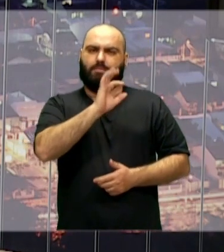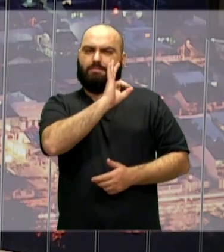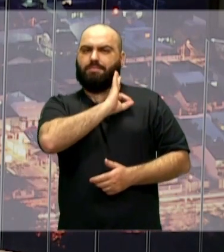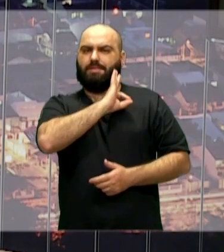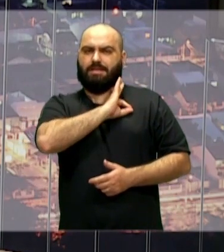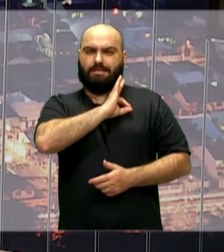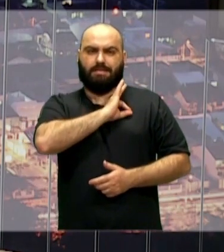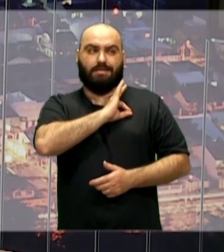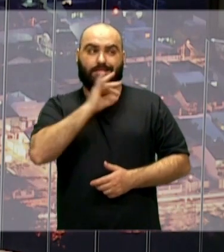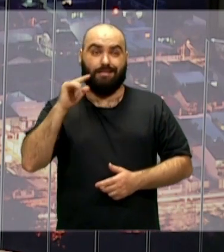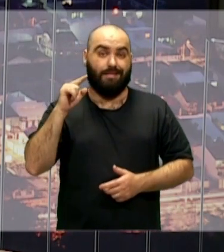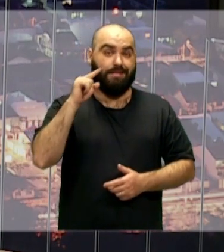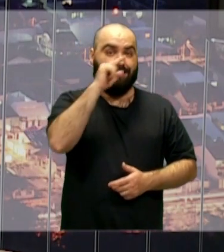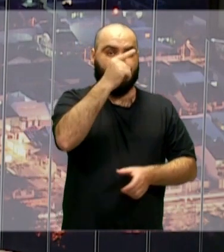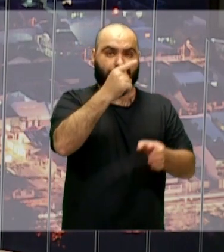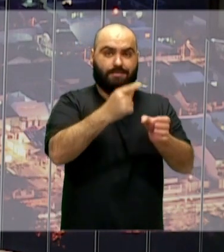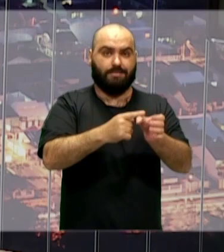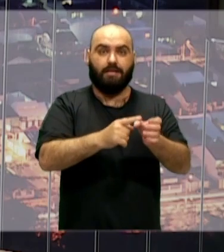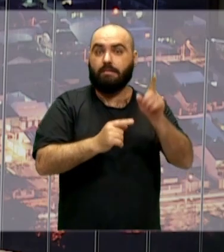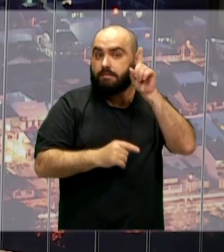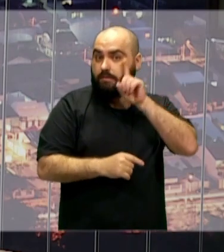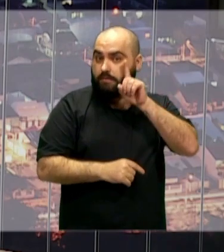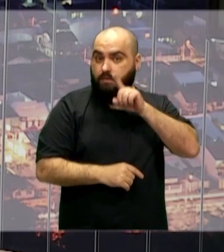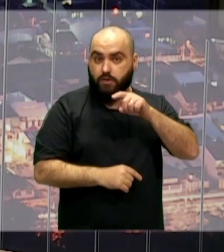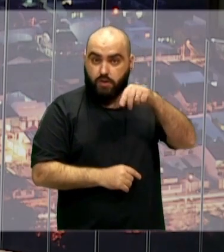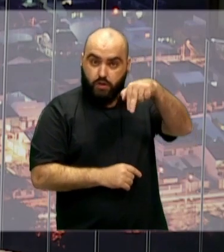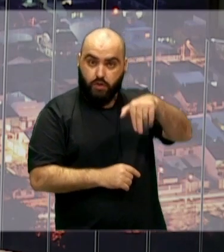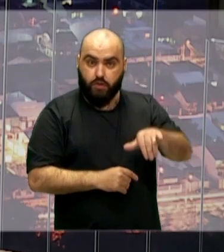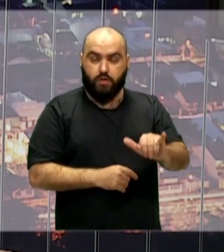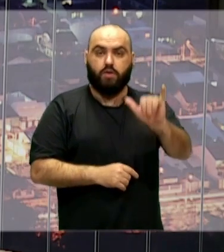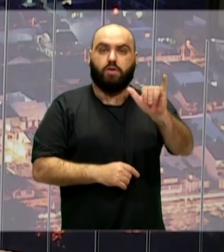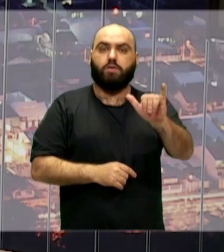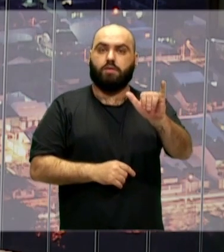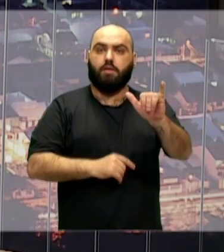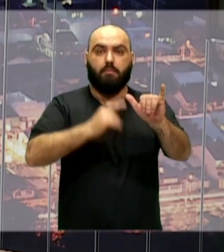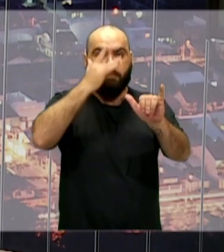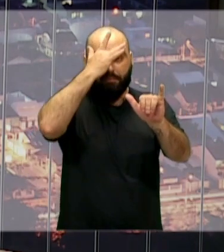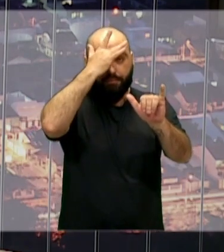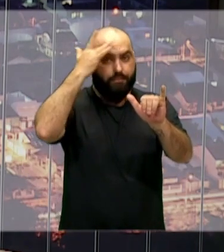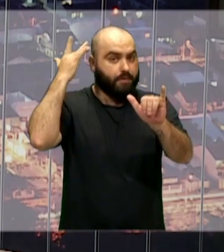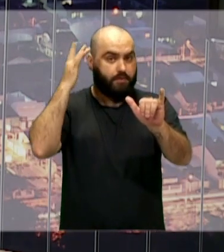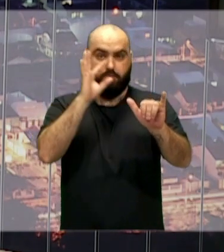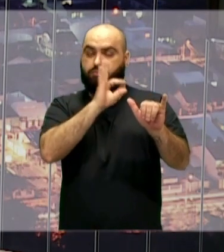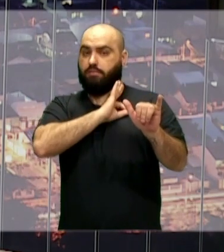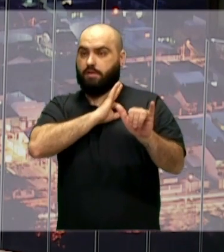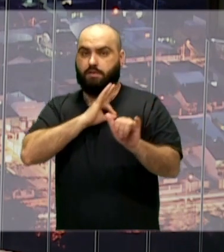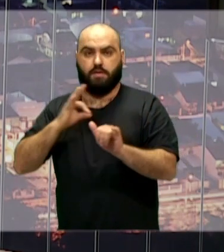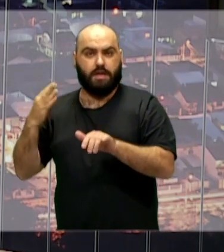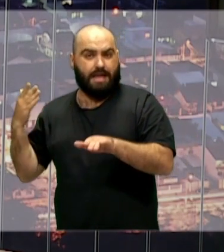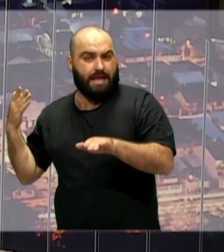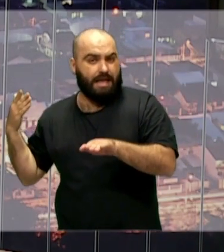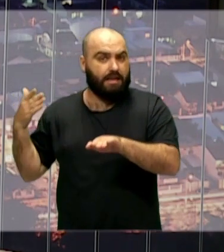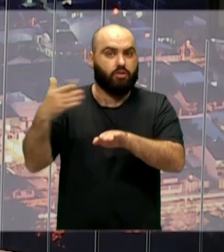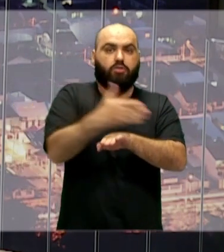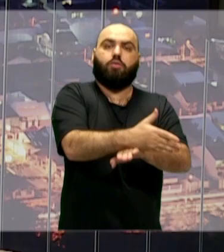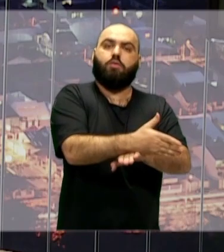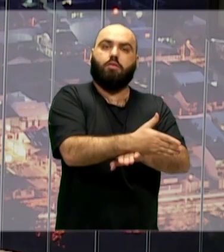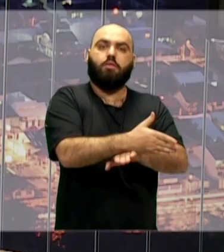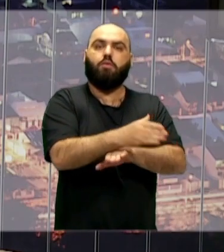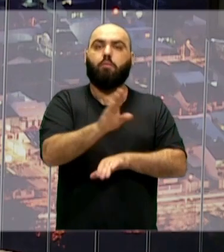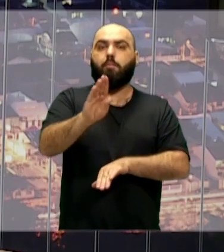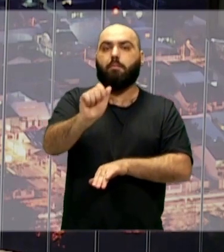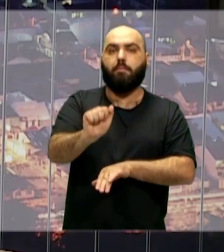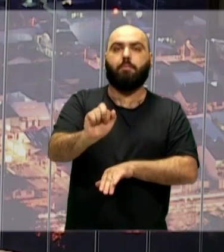Inn, que desencadeou uma onda de protestos pelos direitos das pessoas gays, lésbicas e transexuais. Essas lutas